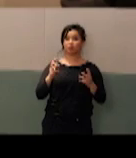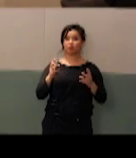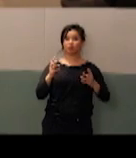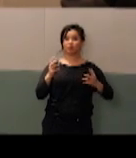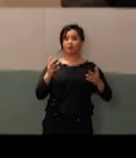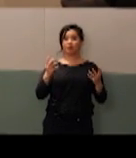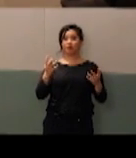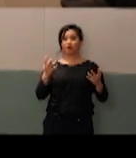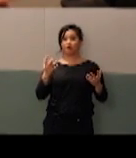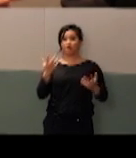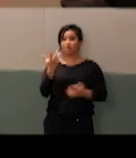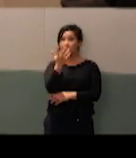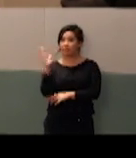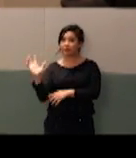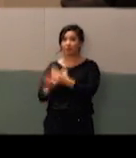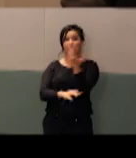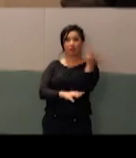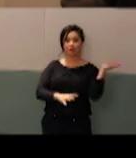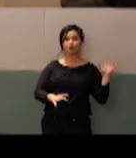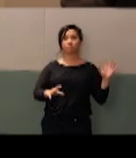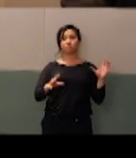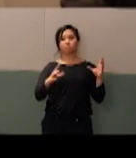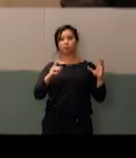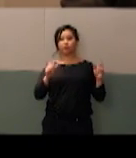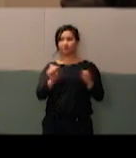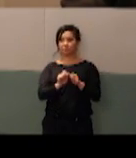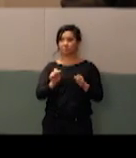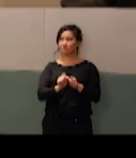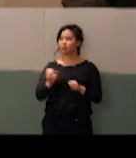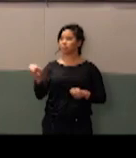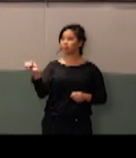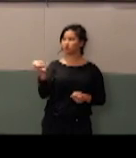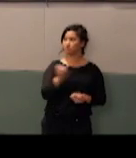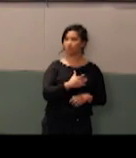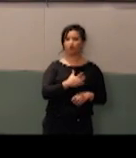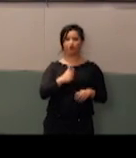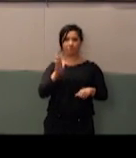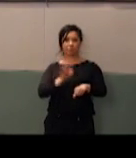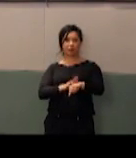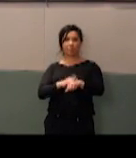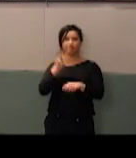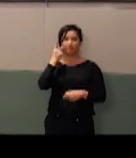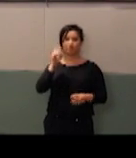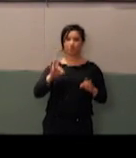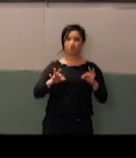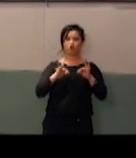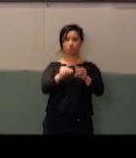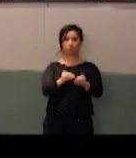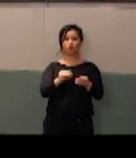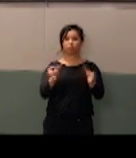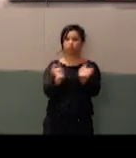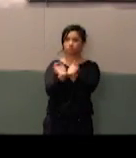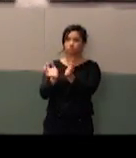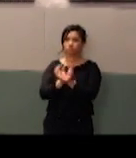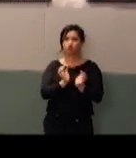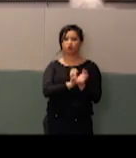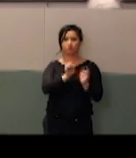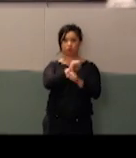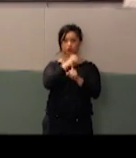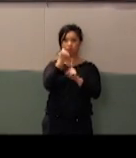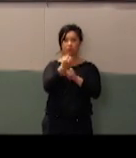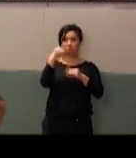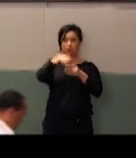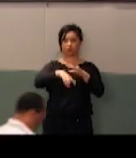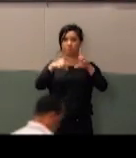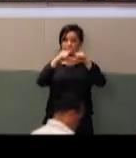de forma a proporcionar um novo tempo para todas as classes sociais no Distrito Federal.